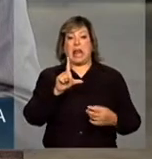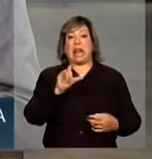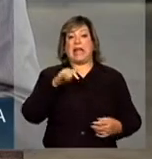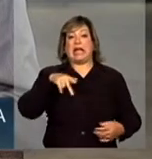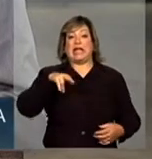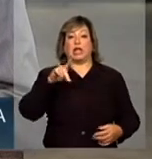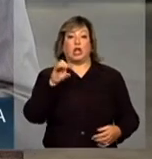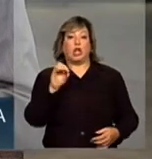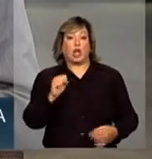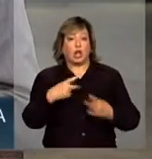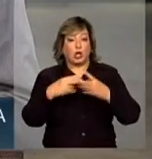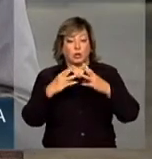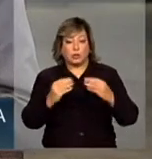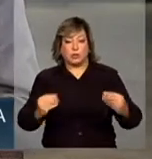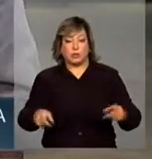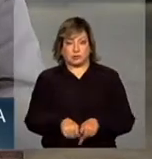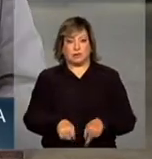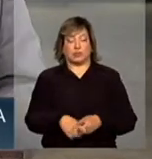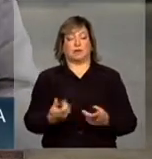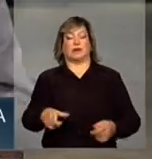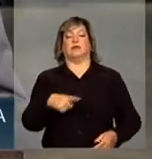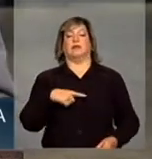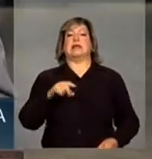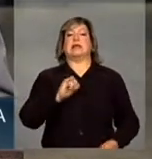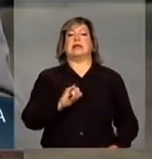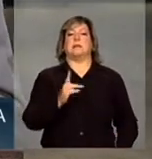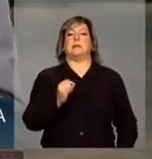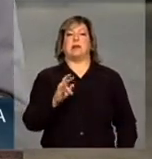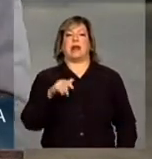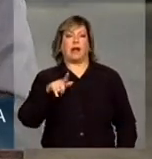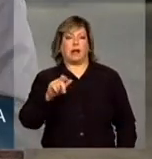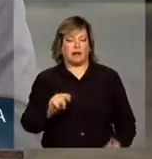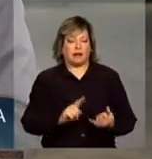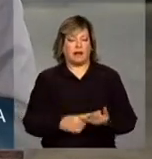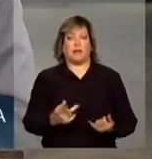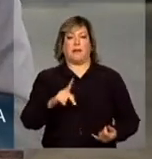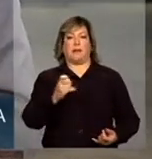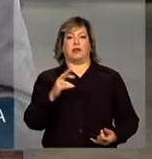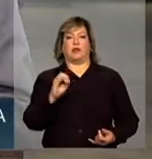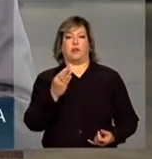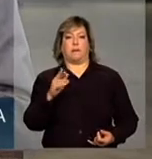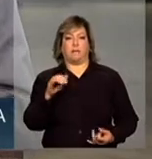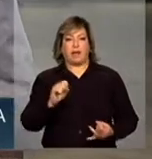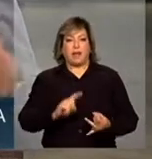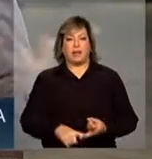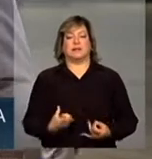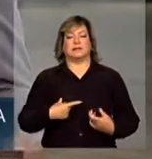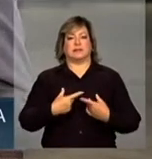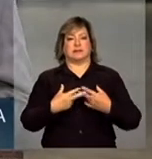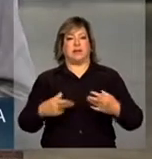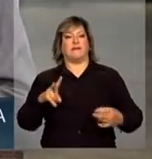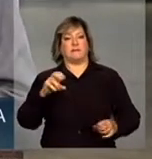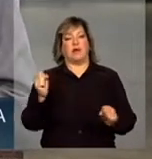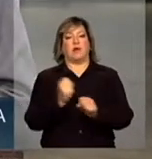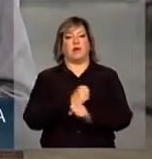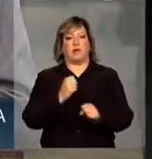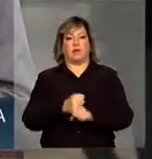Petrobras, né? Uhum. Essas empresas vão construir terminais, principalmente na região